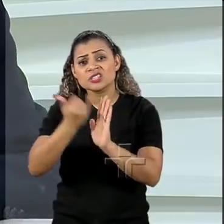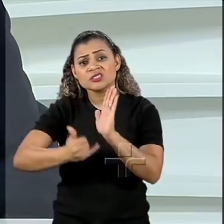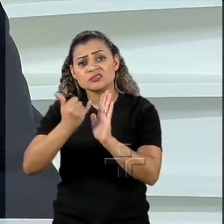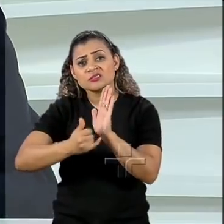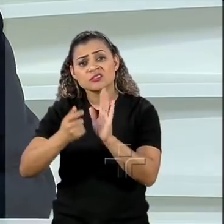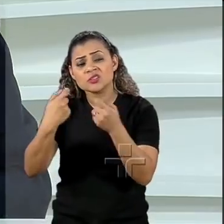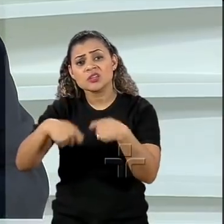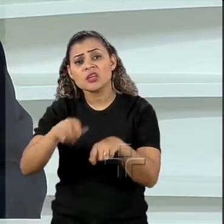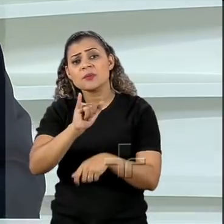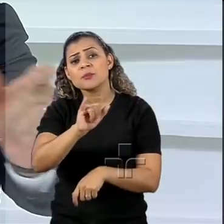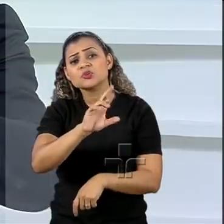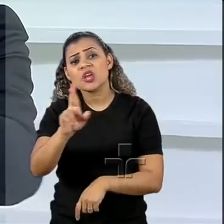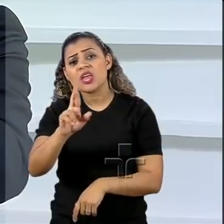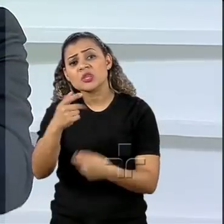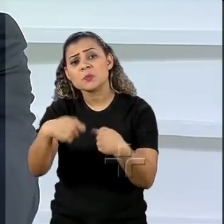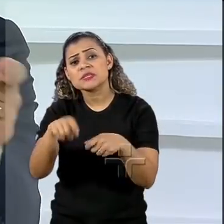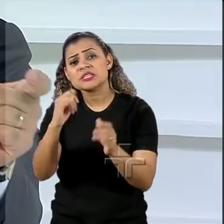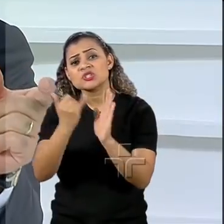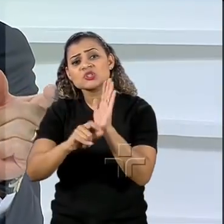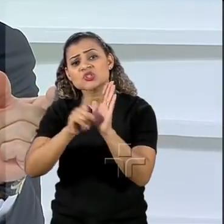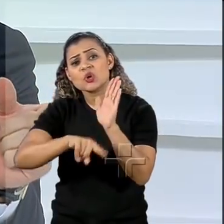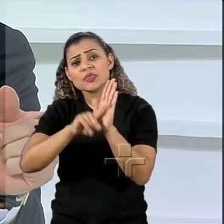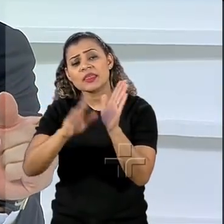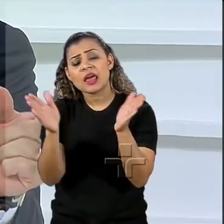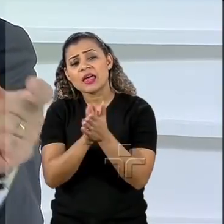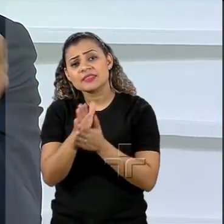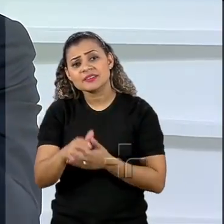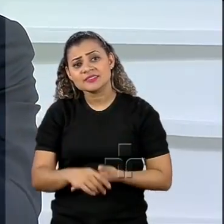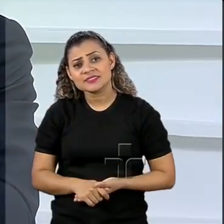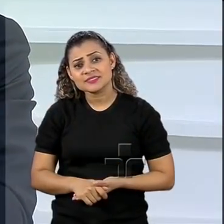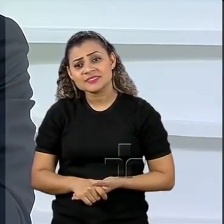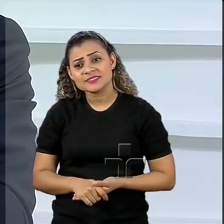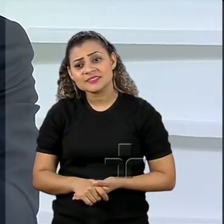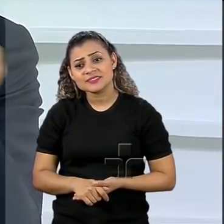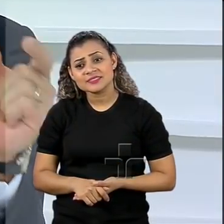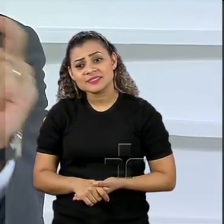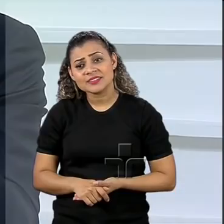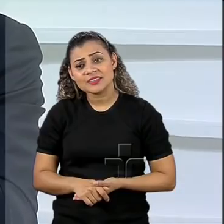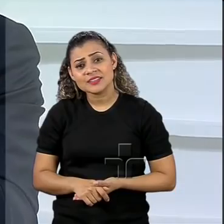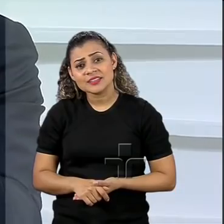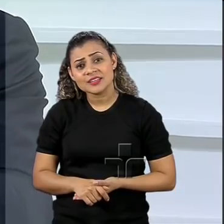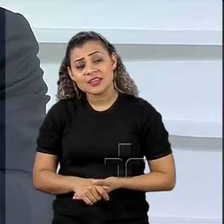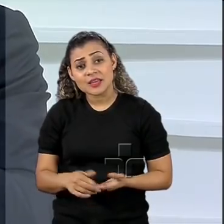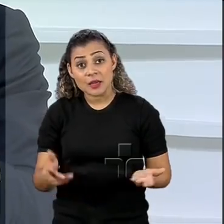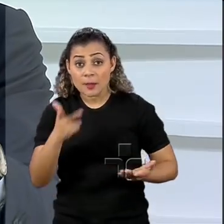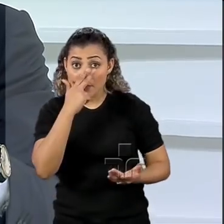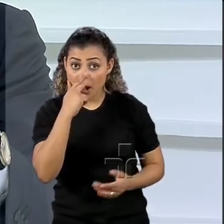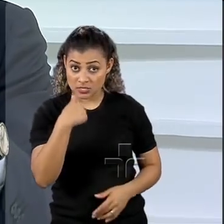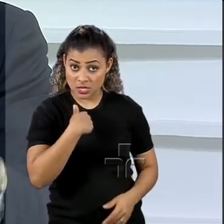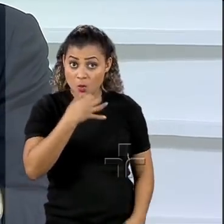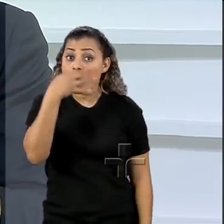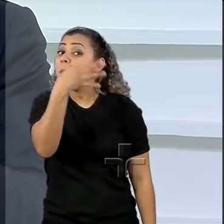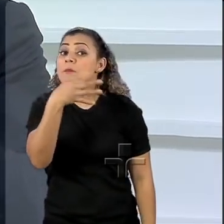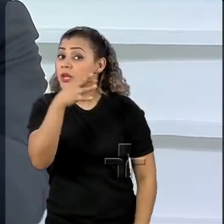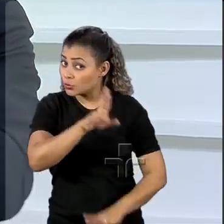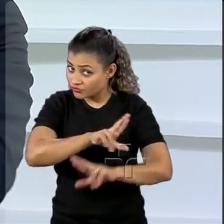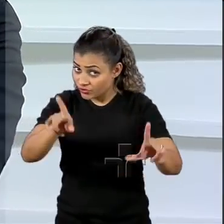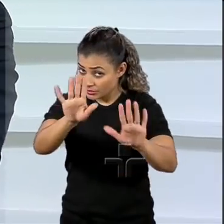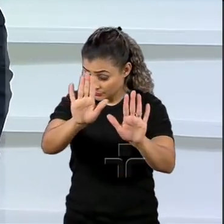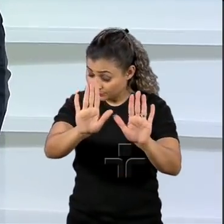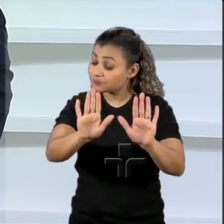de renda. E só para esclarecer, já voltou para o ministro Fux, mas eu tenho uma percepção diferente. Eu acho que foi salutar